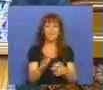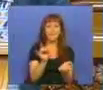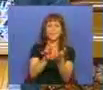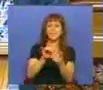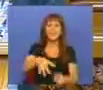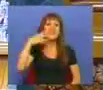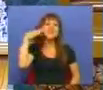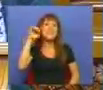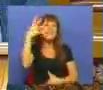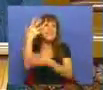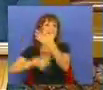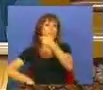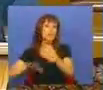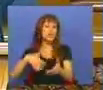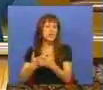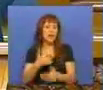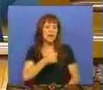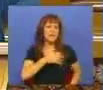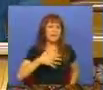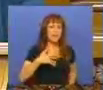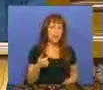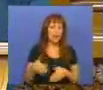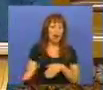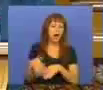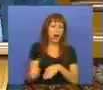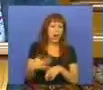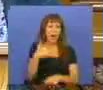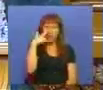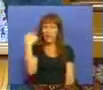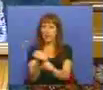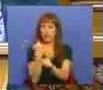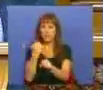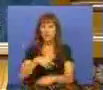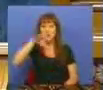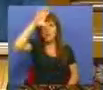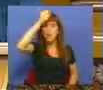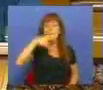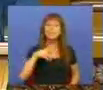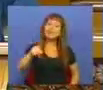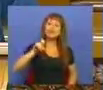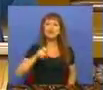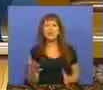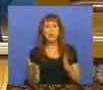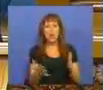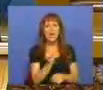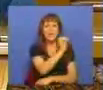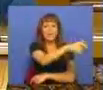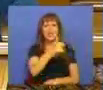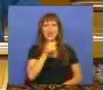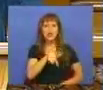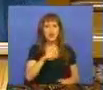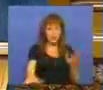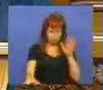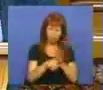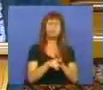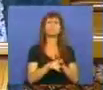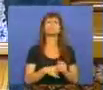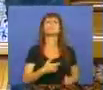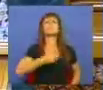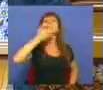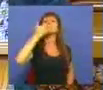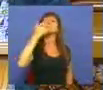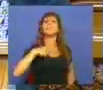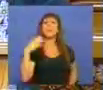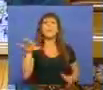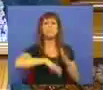é simplex para os empresários se descartarem dos trabalhadores. O Governo escolheu o seu lado e escolheu legalizar o abuso